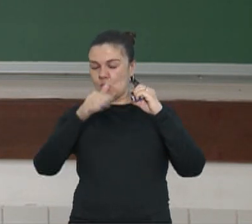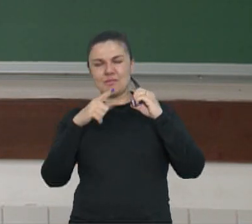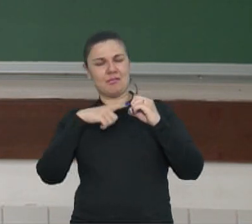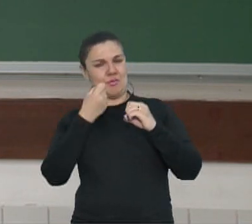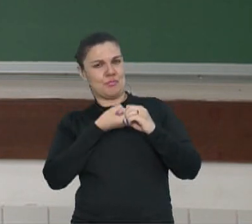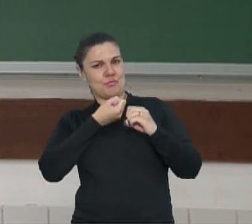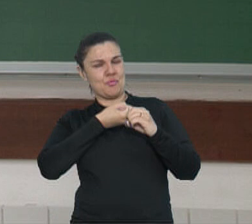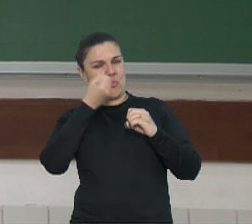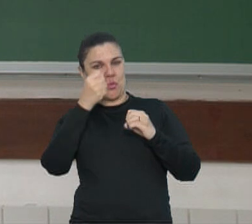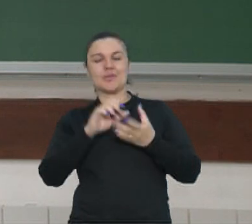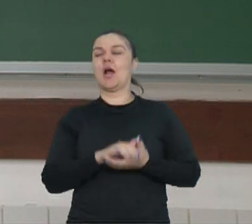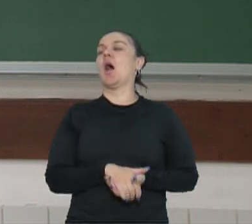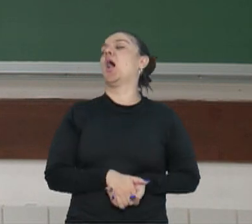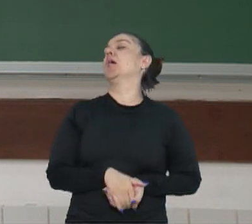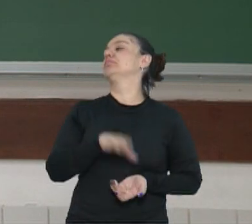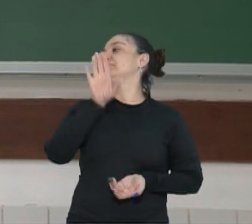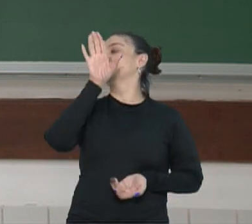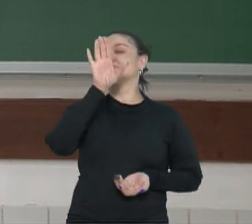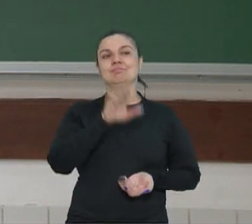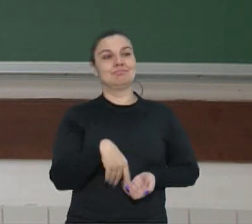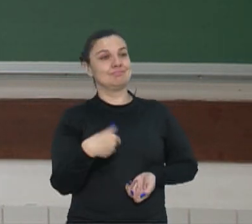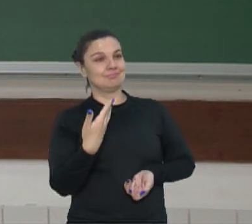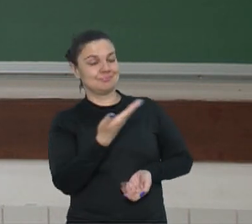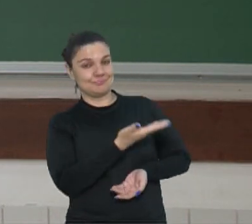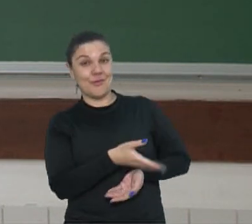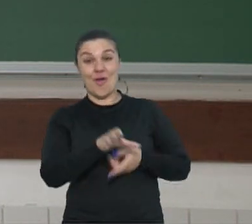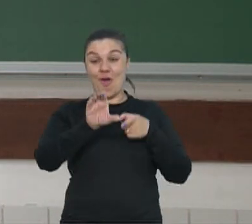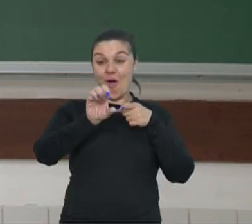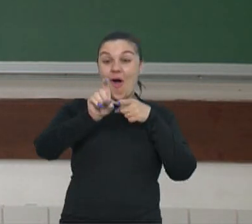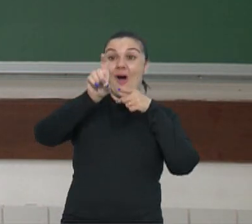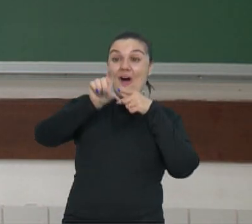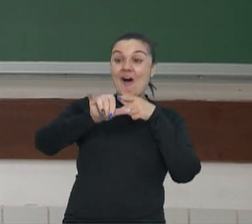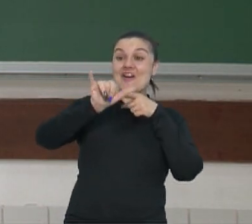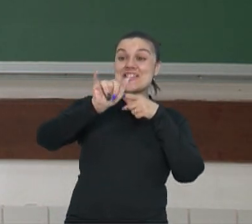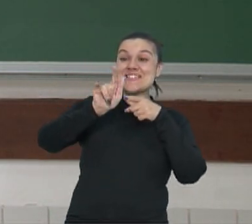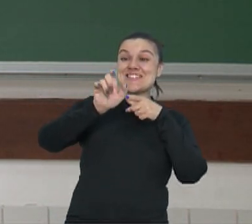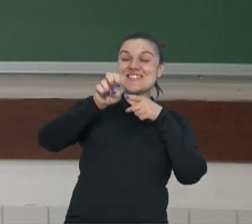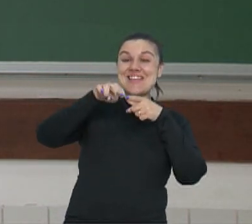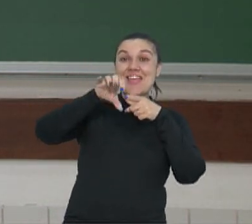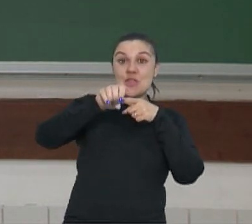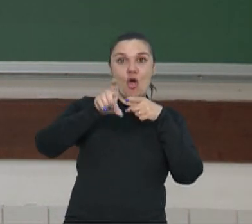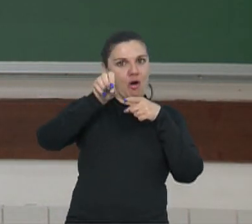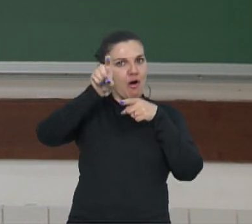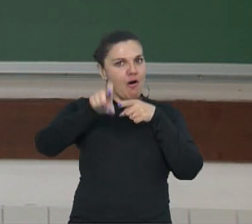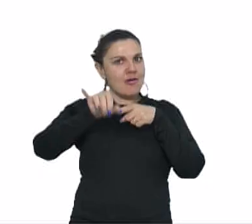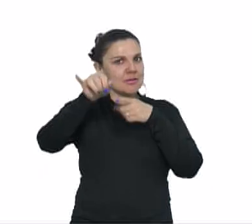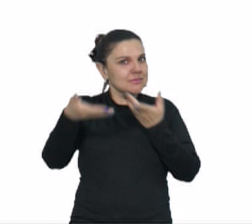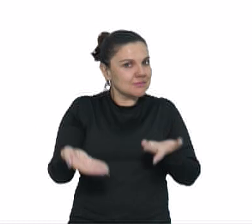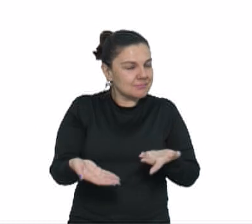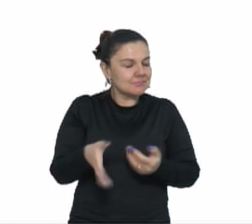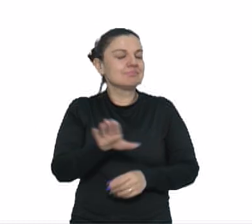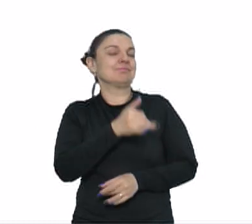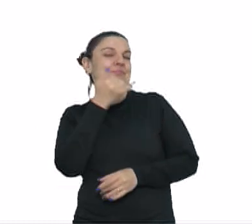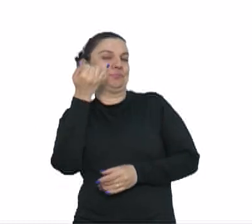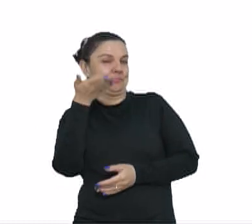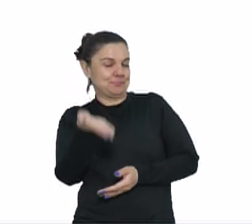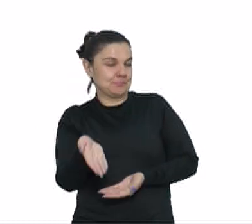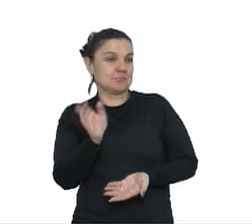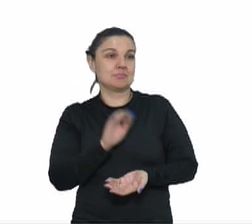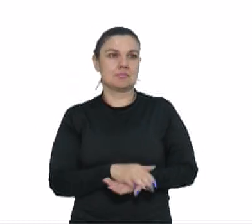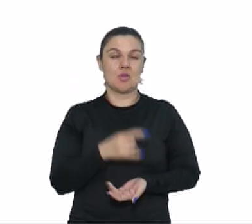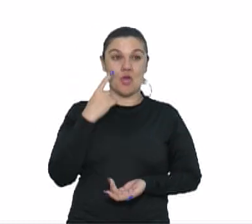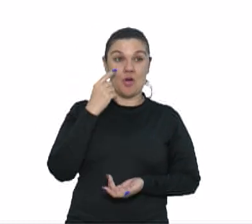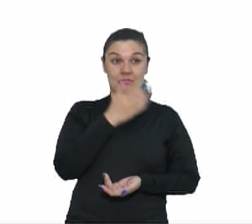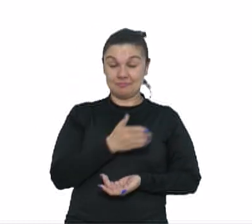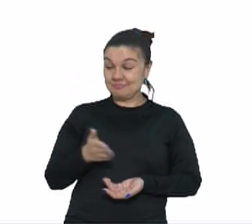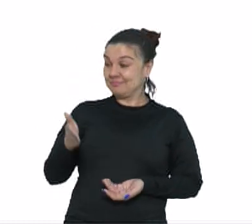8. Só pode ser ele, né? Nosso amigo oxigênio. De novo falando dele, um elemento muito importante, né? Olha ali ao